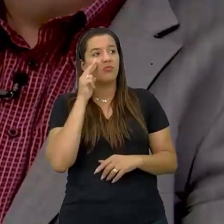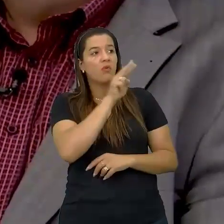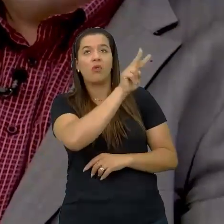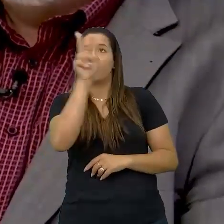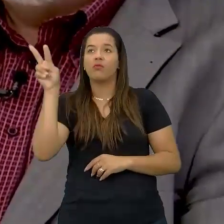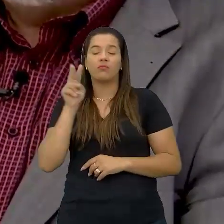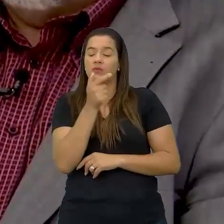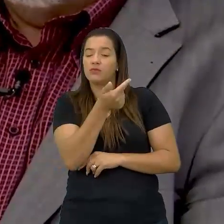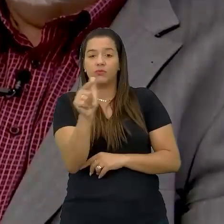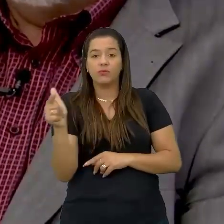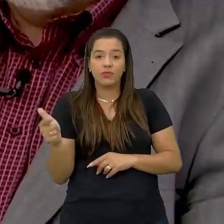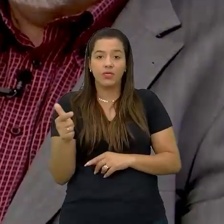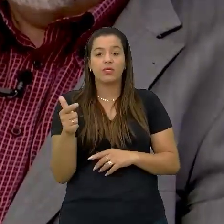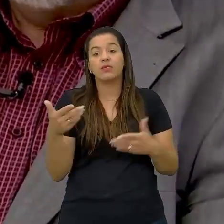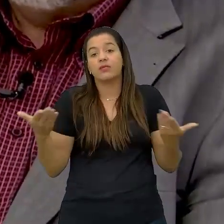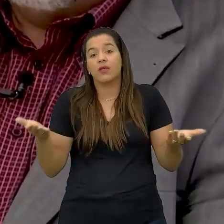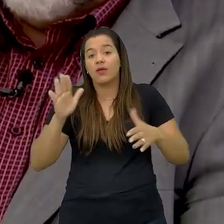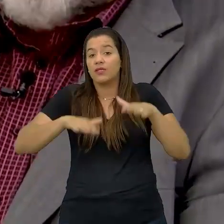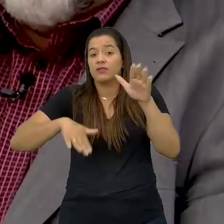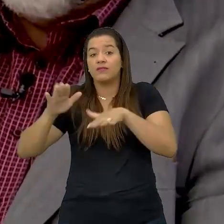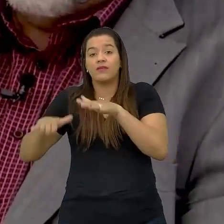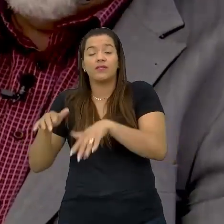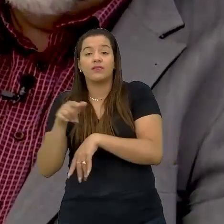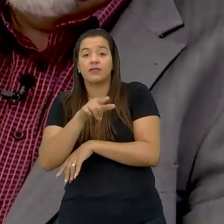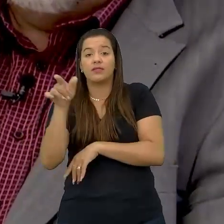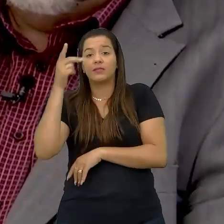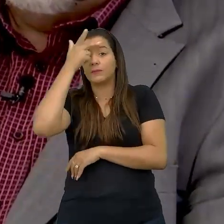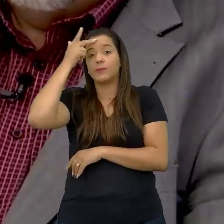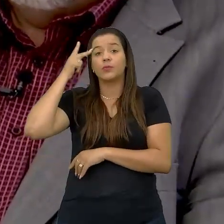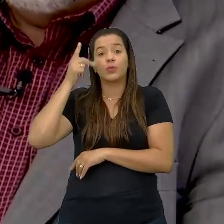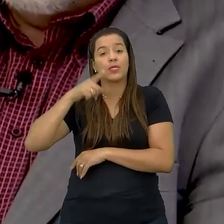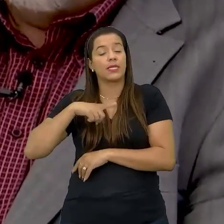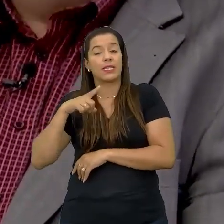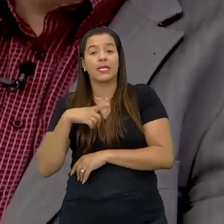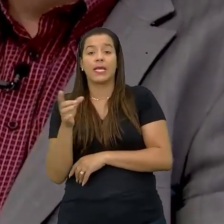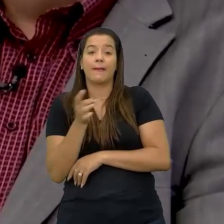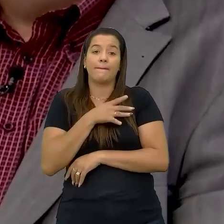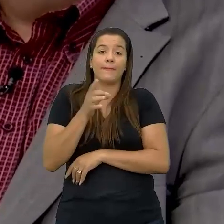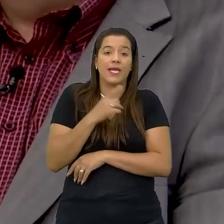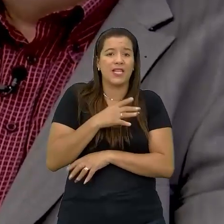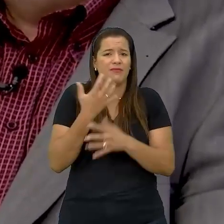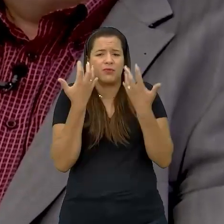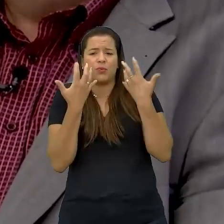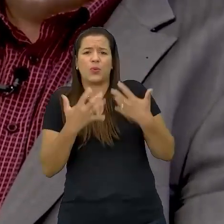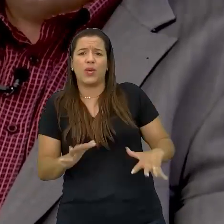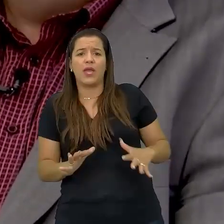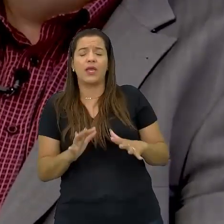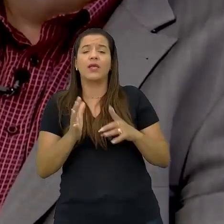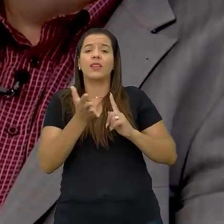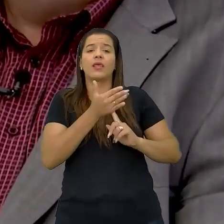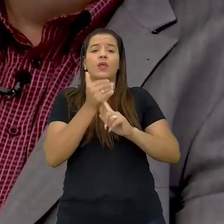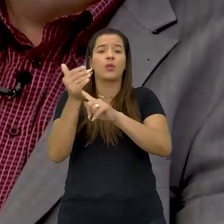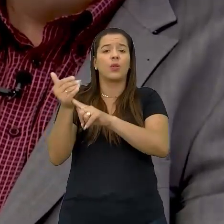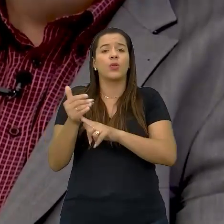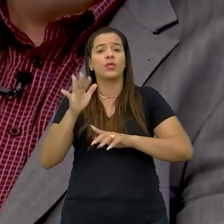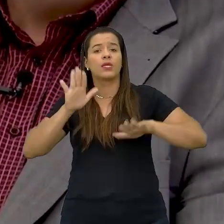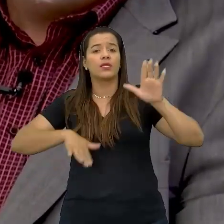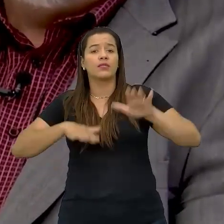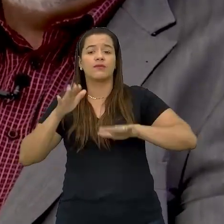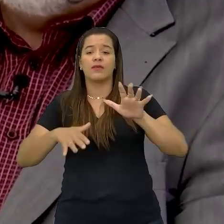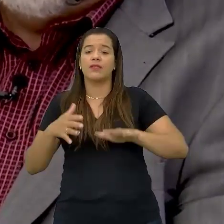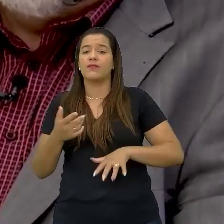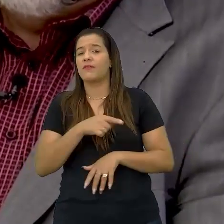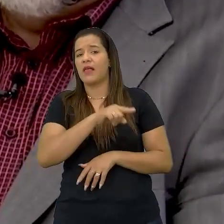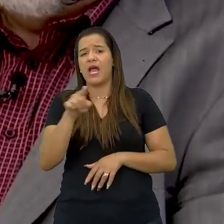tanto horror em relação ao mundo da tecnologia, especialmente na sala de aula, que ela afasta aquilo como sendo uma